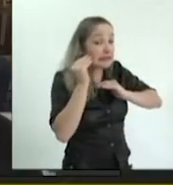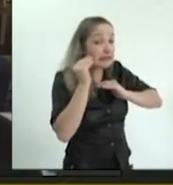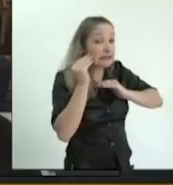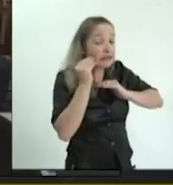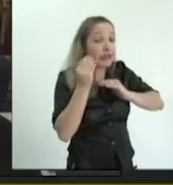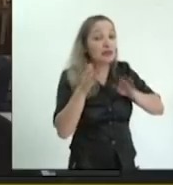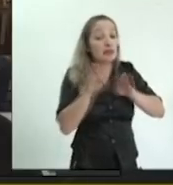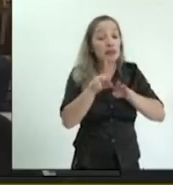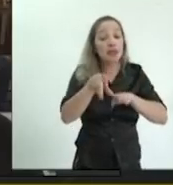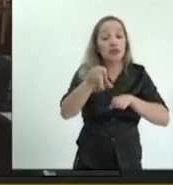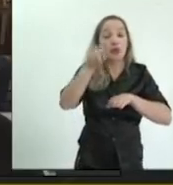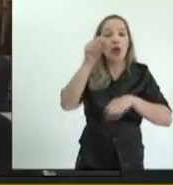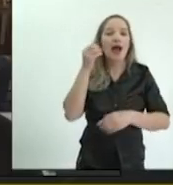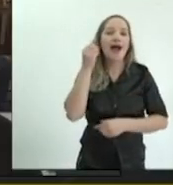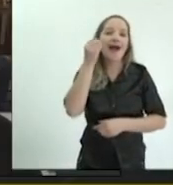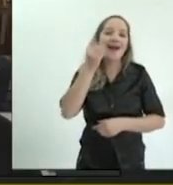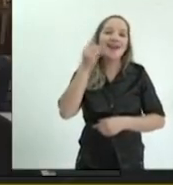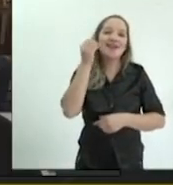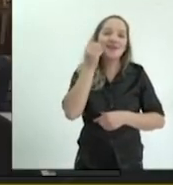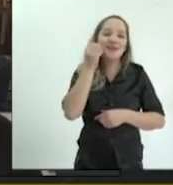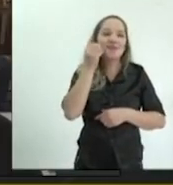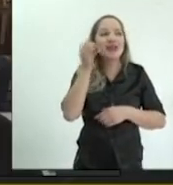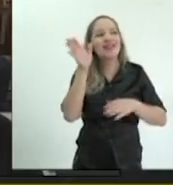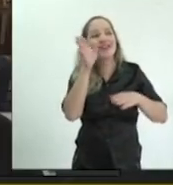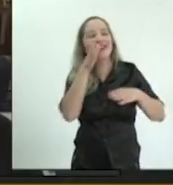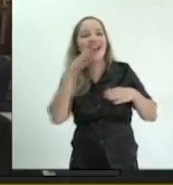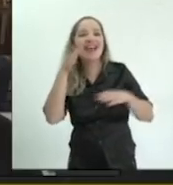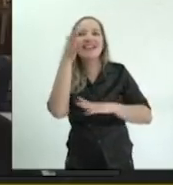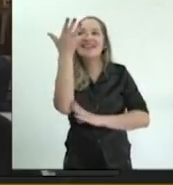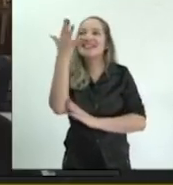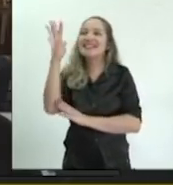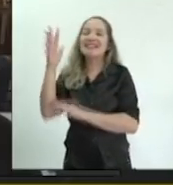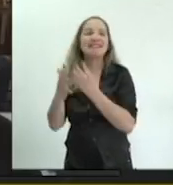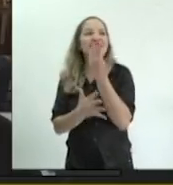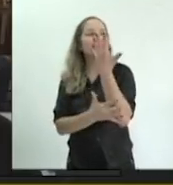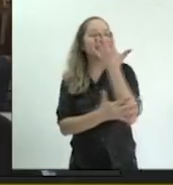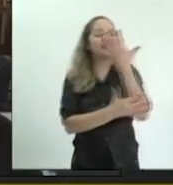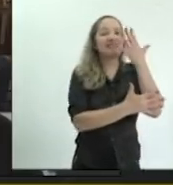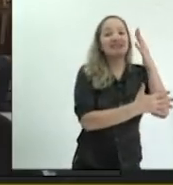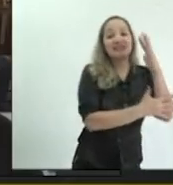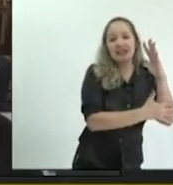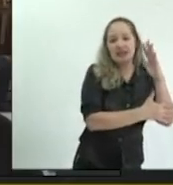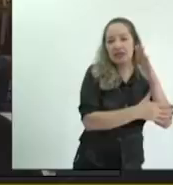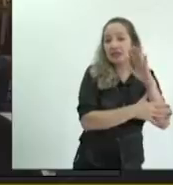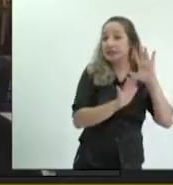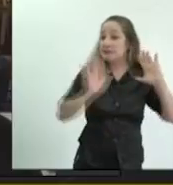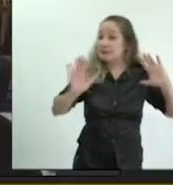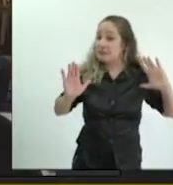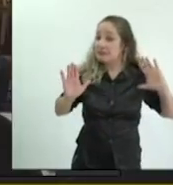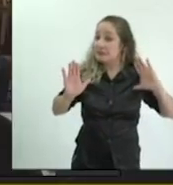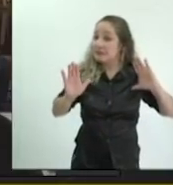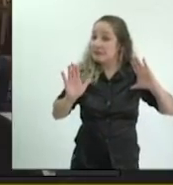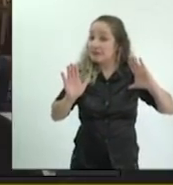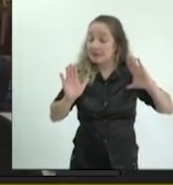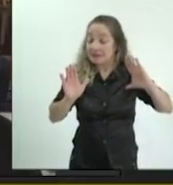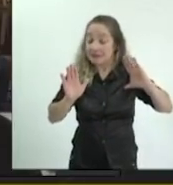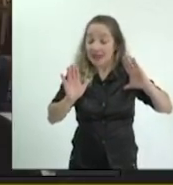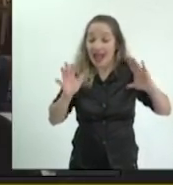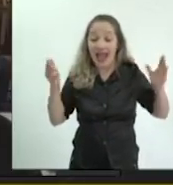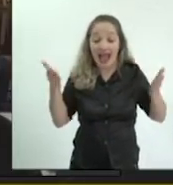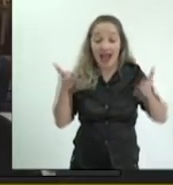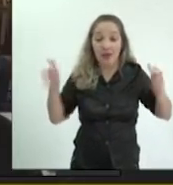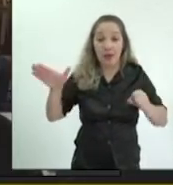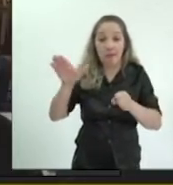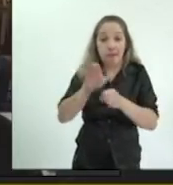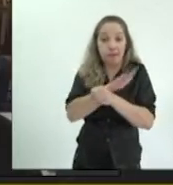ar livre, mais contato com natureza e menos cidade, aglomeração. Enfim, ninguém quer aglomeração nesse